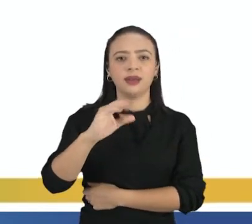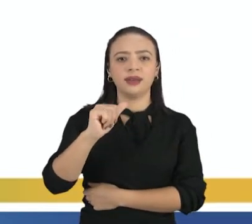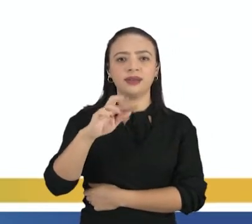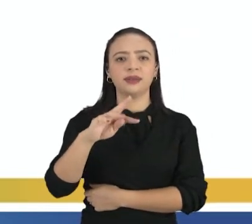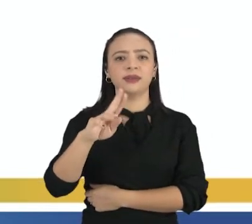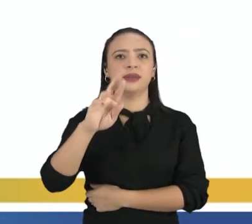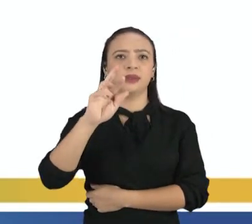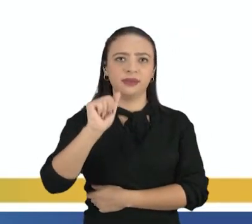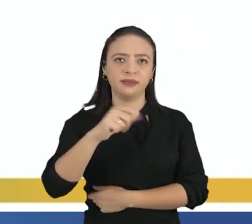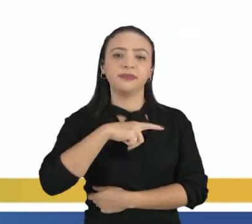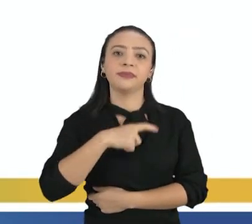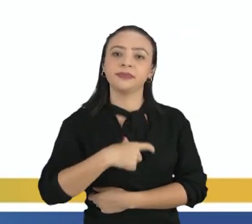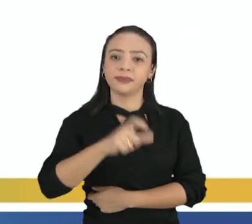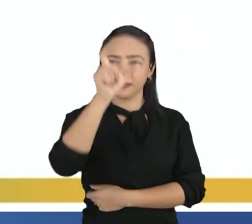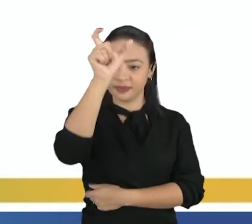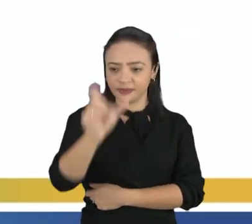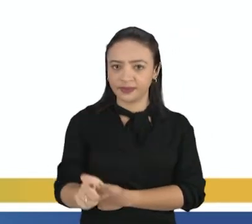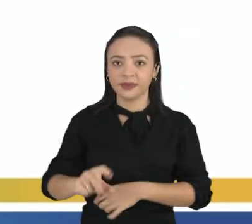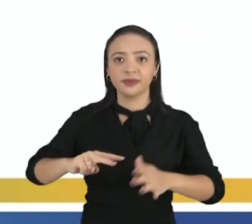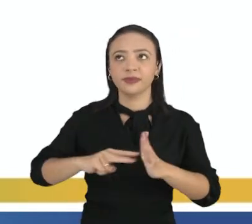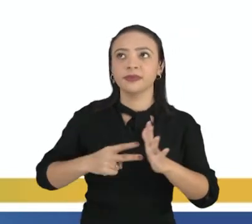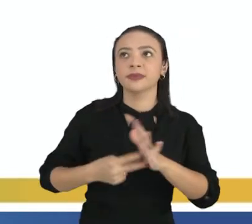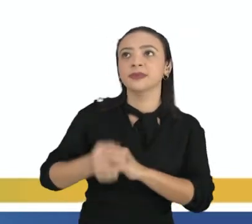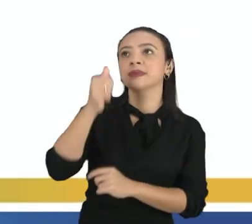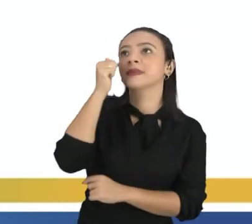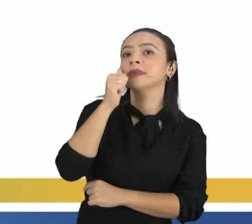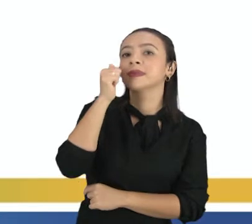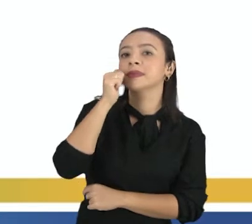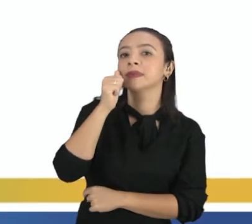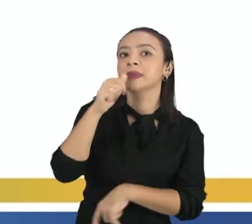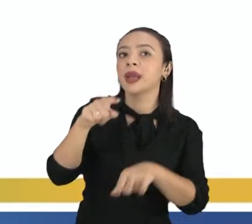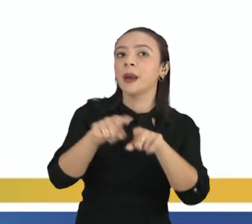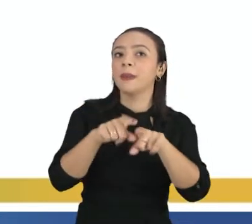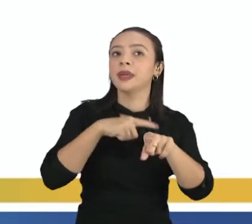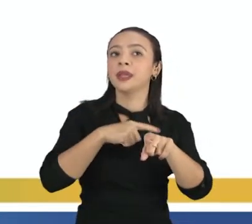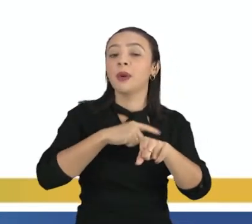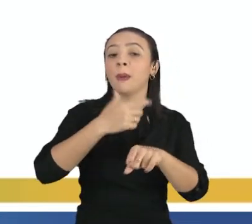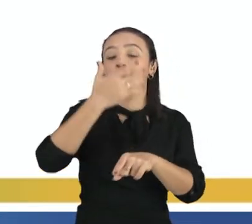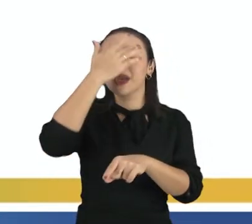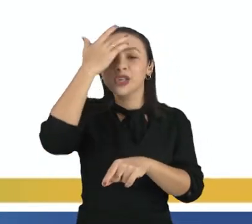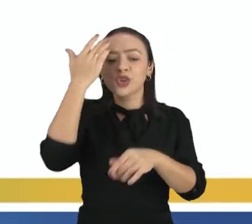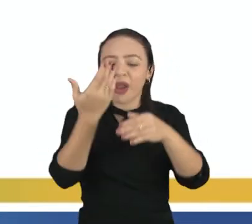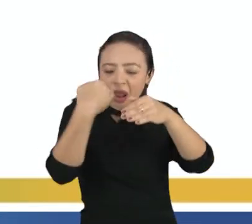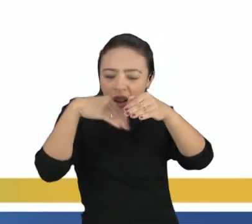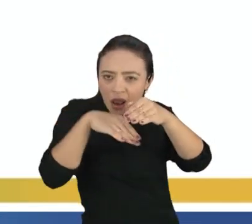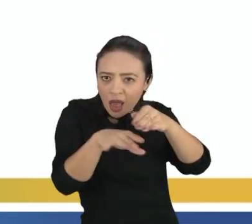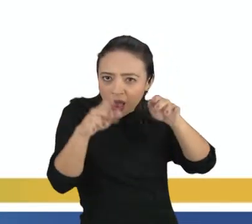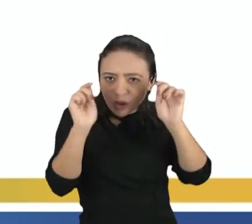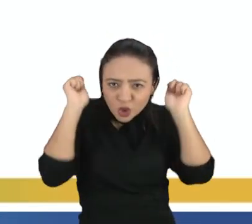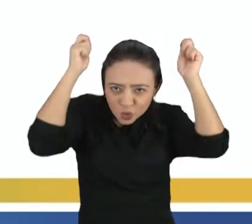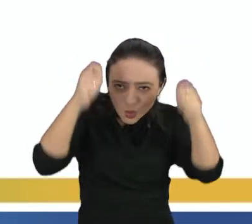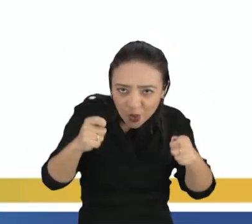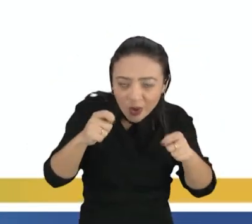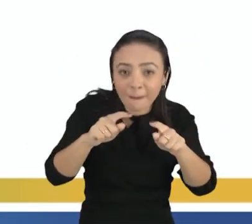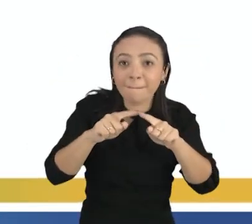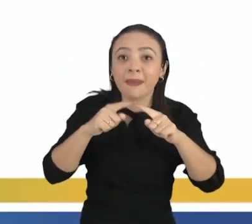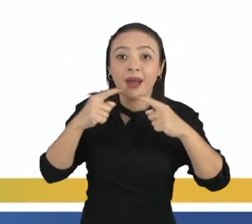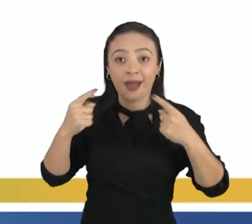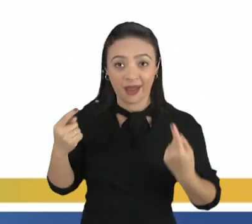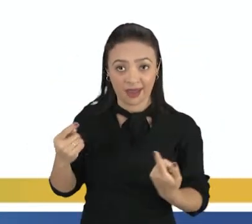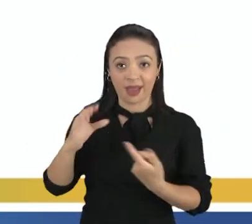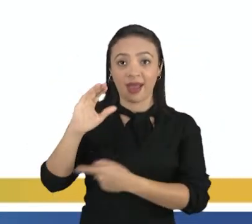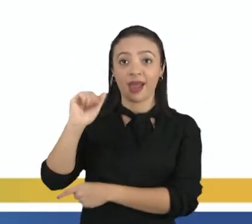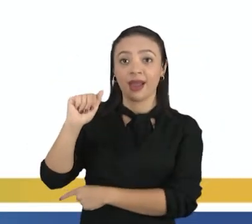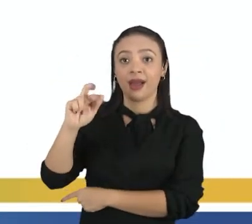um personagem representando a figura de uma mulher e outra pessoa que está embaixo dos lençóis. Mas a caricatura